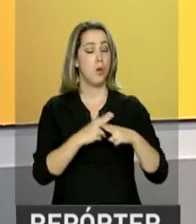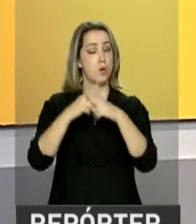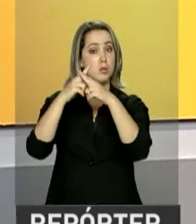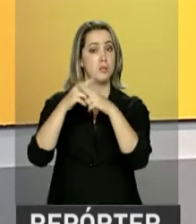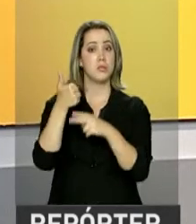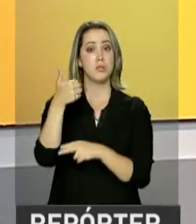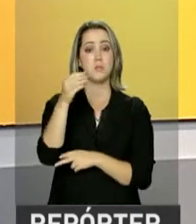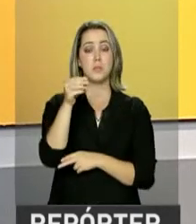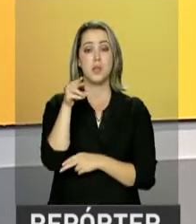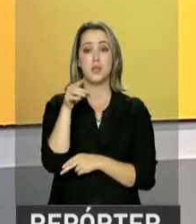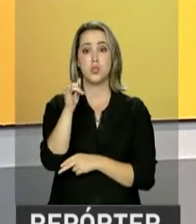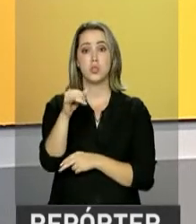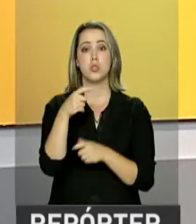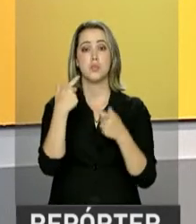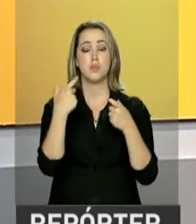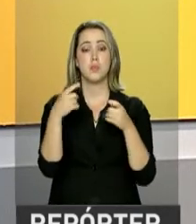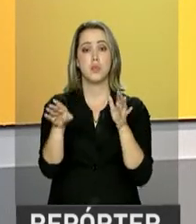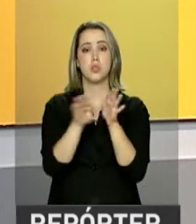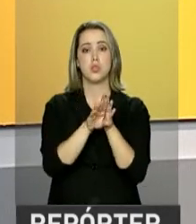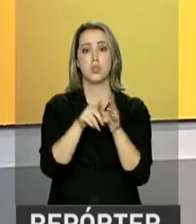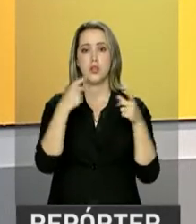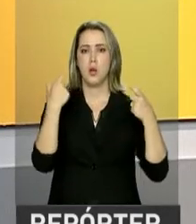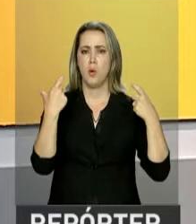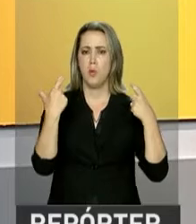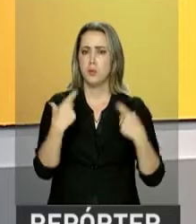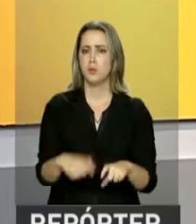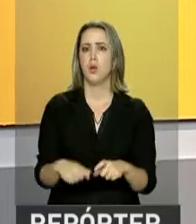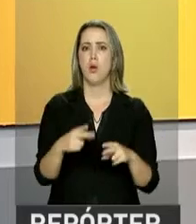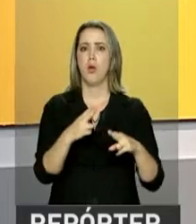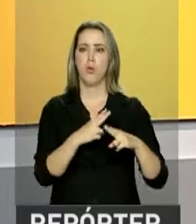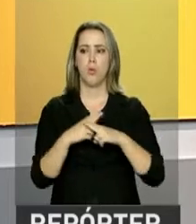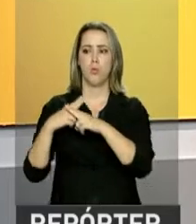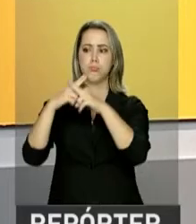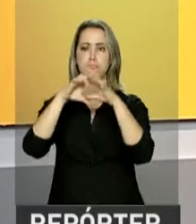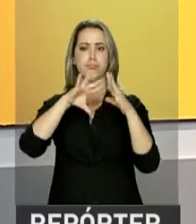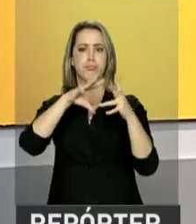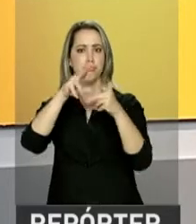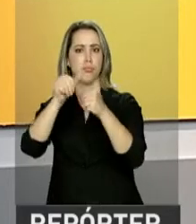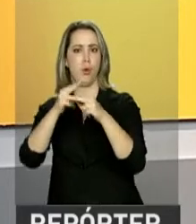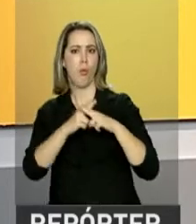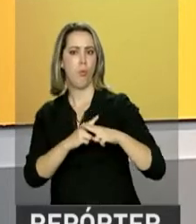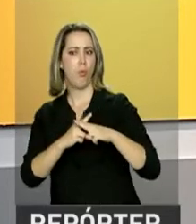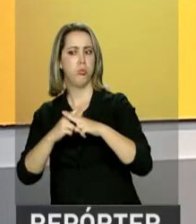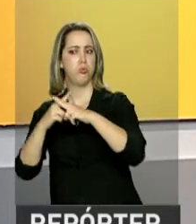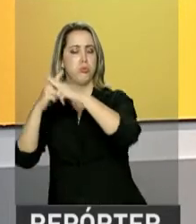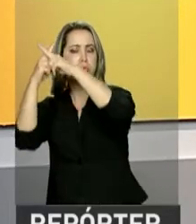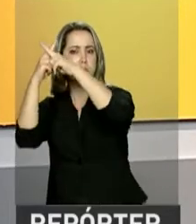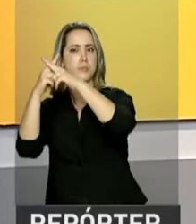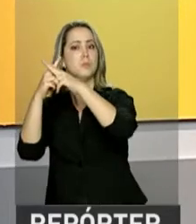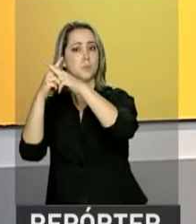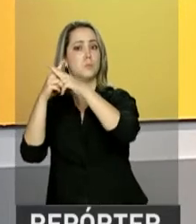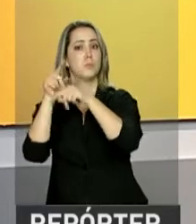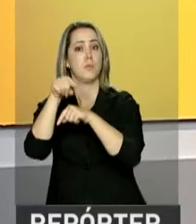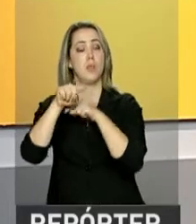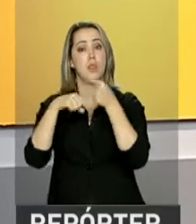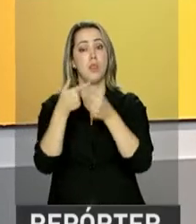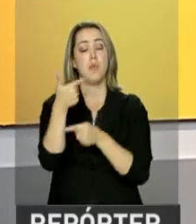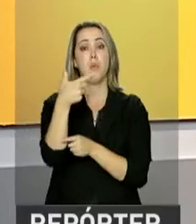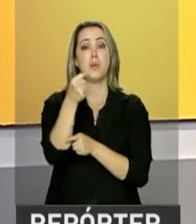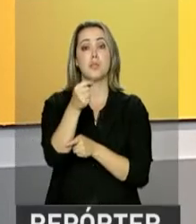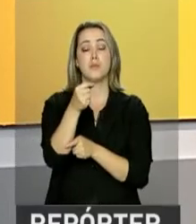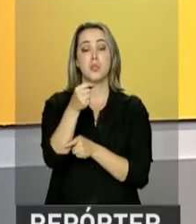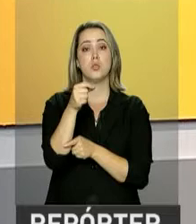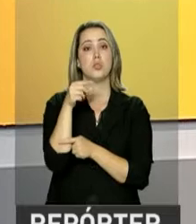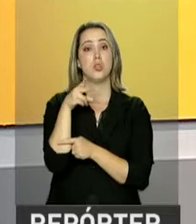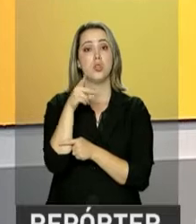levar dez dias para chegar à sua posição na órbita geoestacionária depois disso ele vai passar por 20 dias de